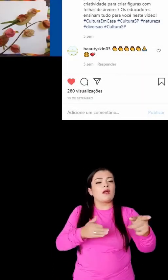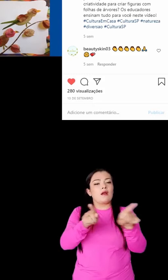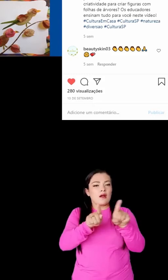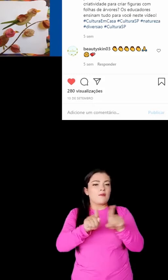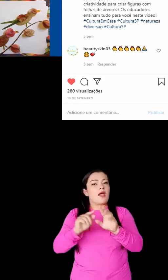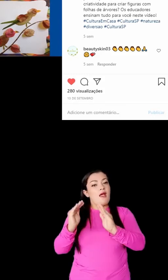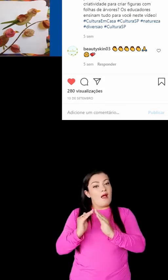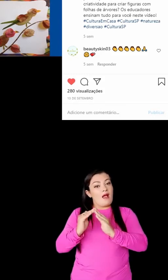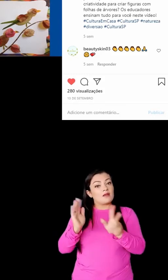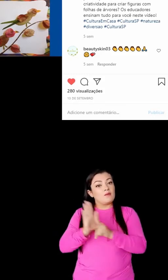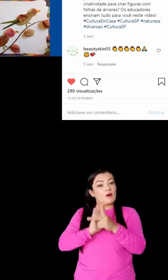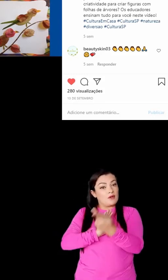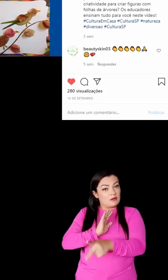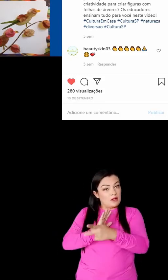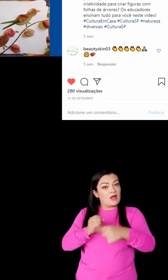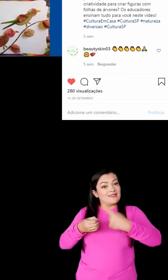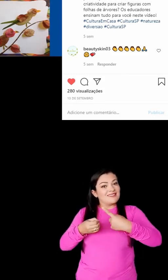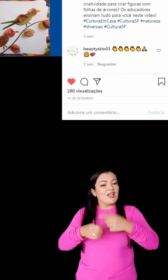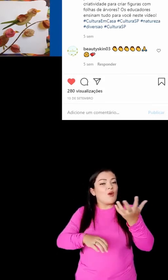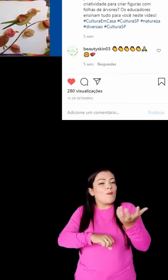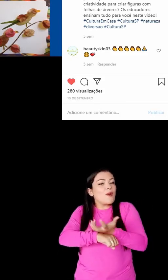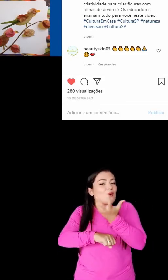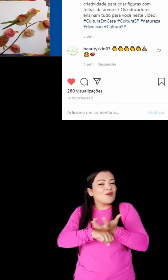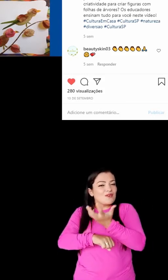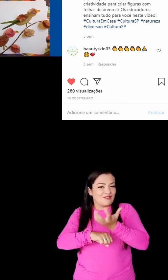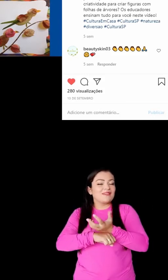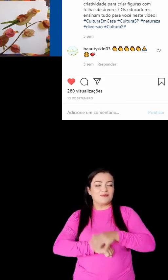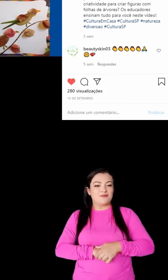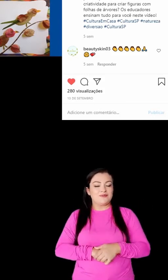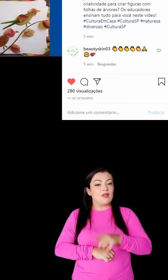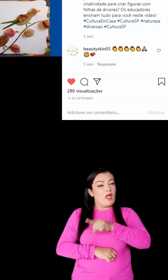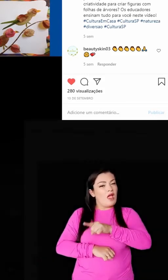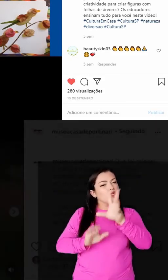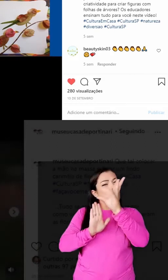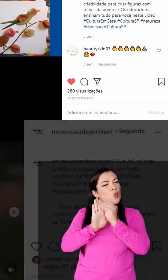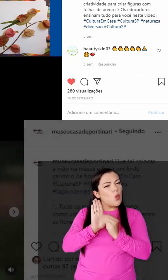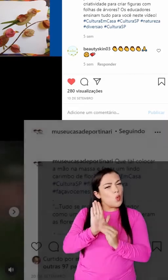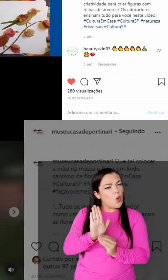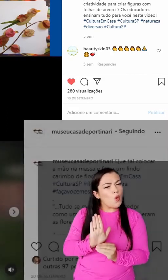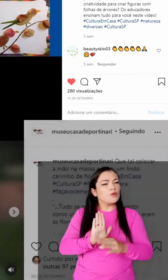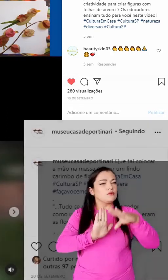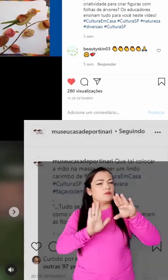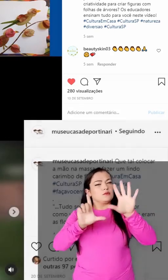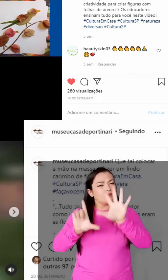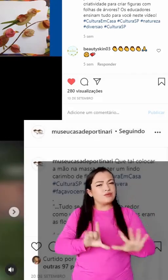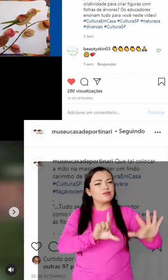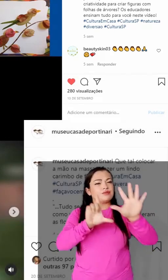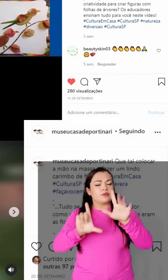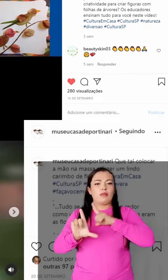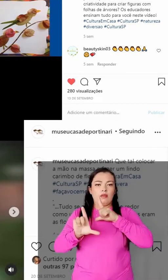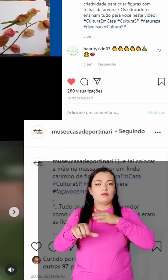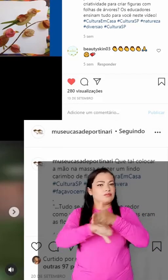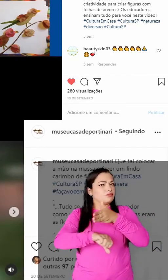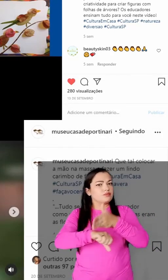Portinari e com a cidade natal do pintor, a cidade de Brodowski. Esses conteúdos, devido às plataformas digitais, puderam ser